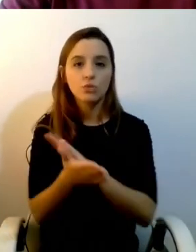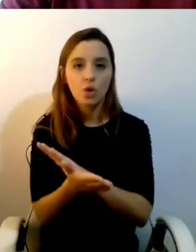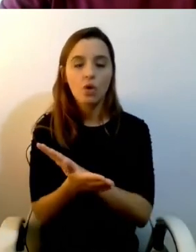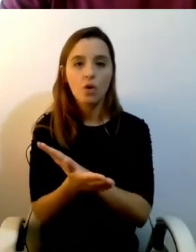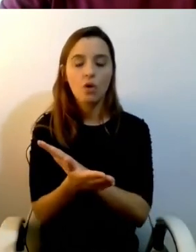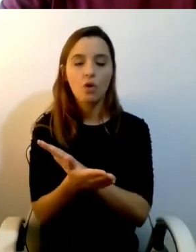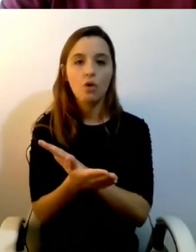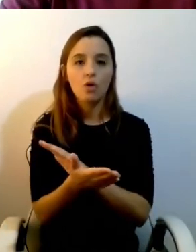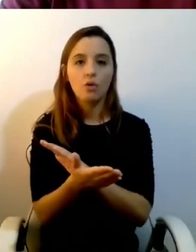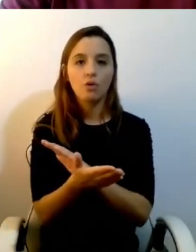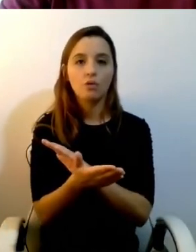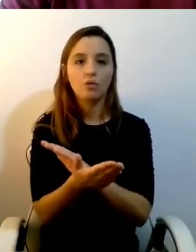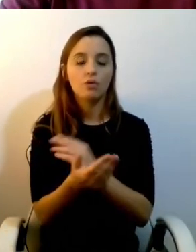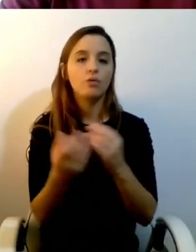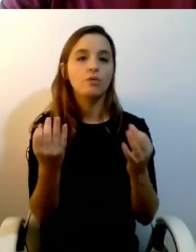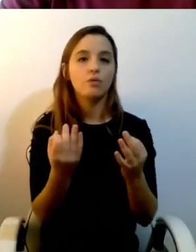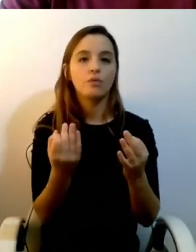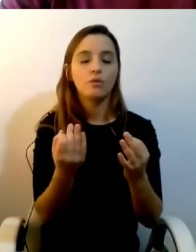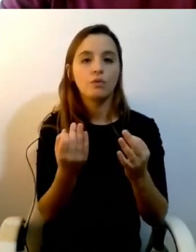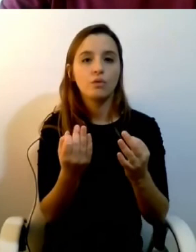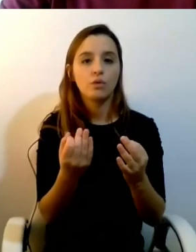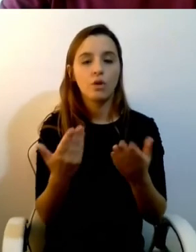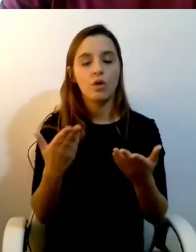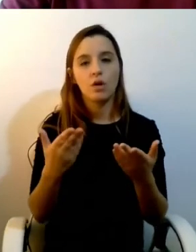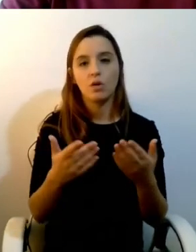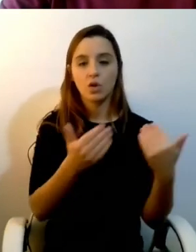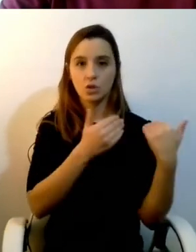como centro de vida independente, agora com a responsabilidade acrescida